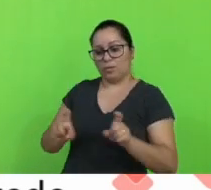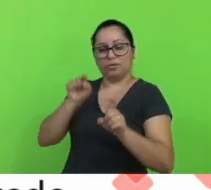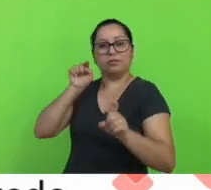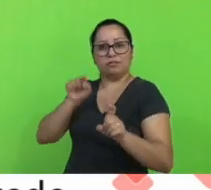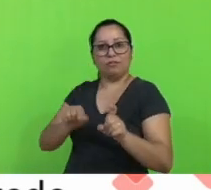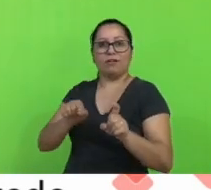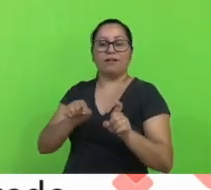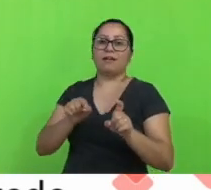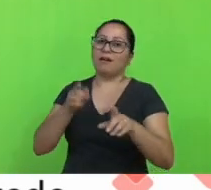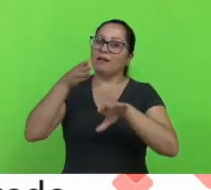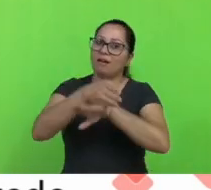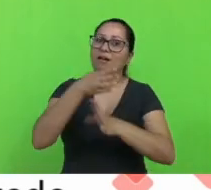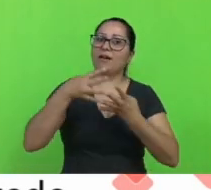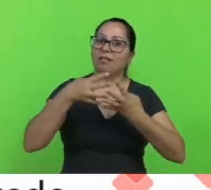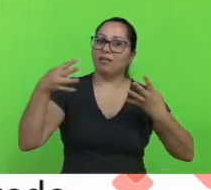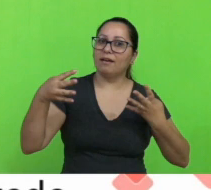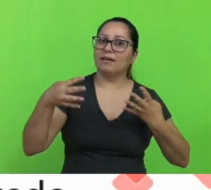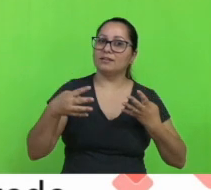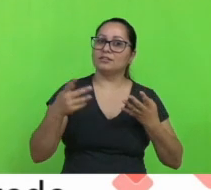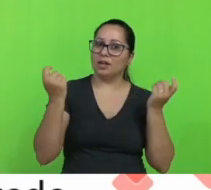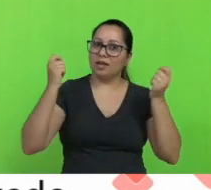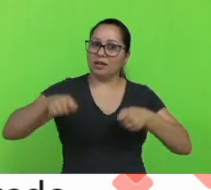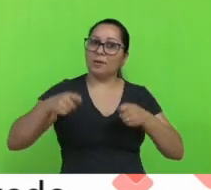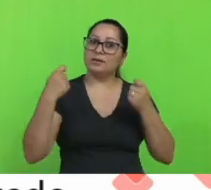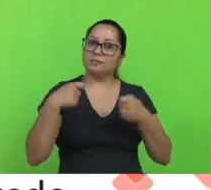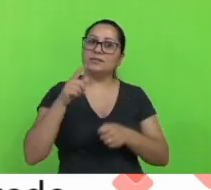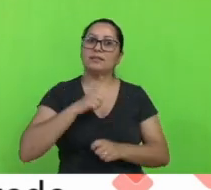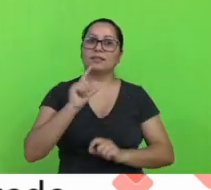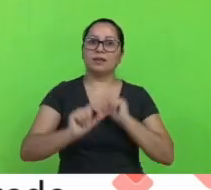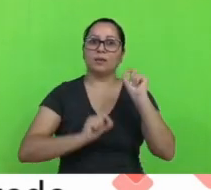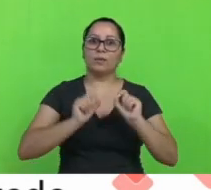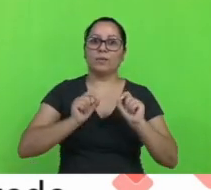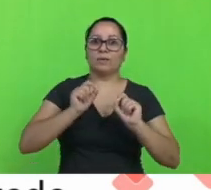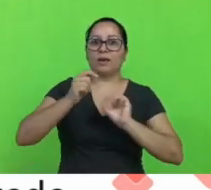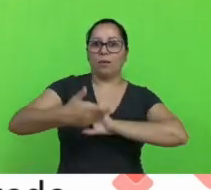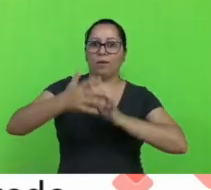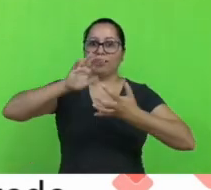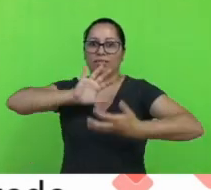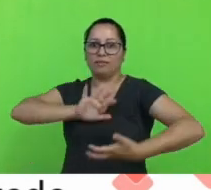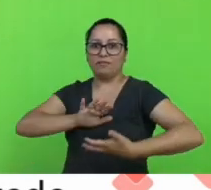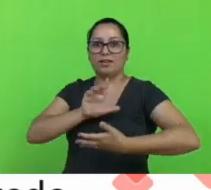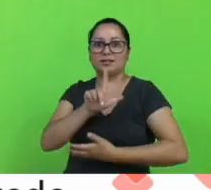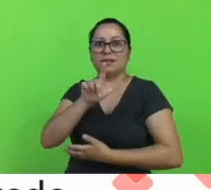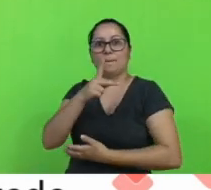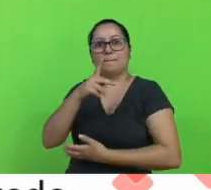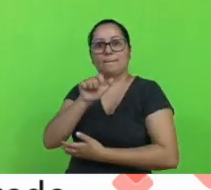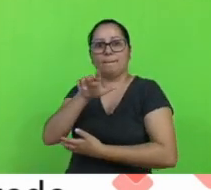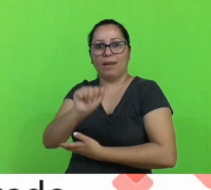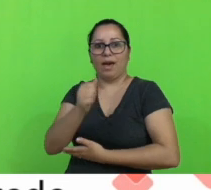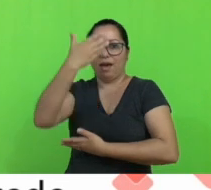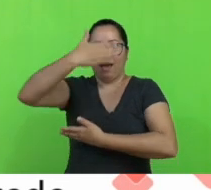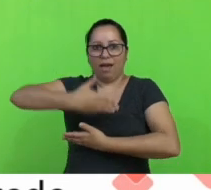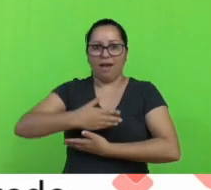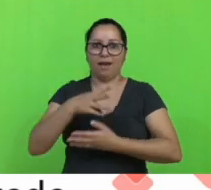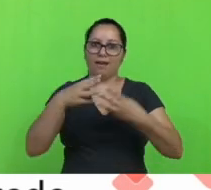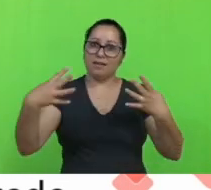computacional, um computador, ele vai entrar em rede. Para ele poder entrar em rede, ele precisa ter então uma interface de rede, uma placa de rede. Essa placa de rede pode